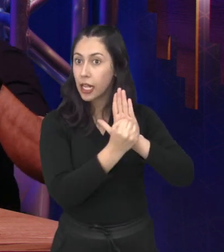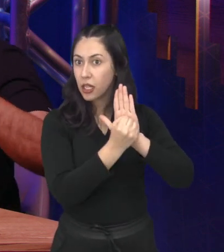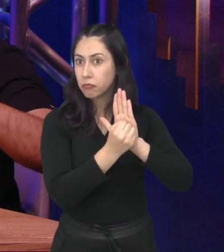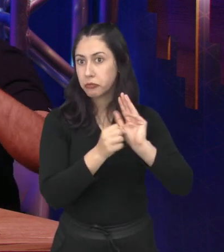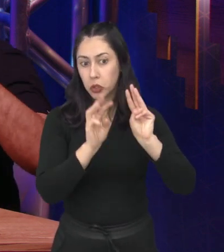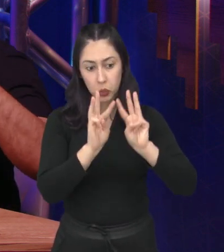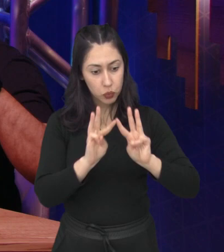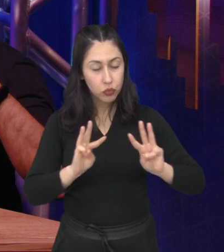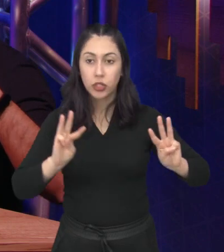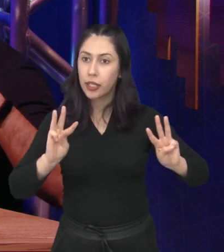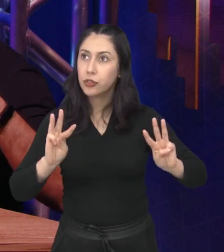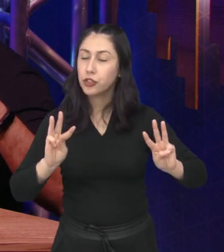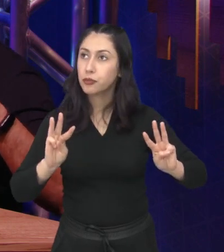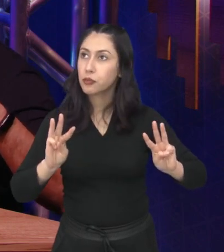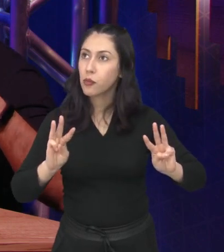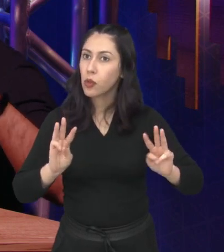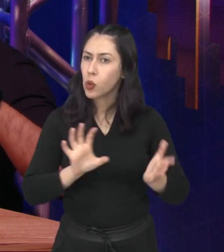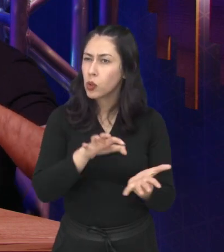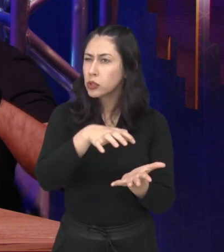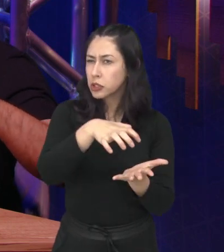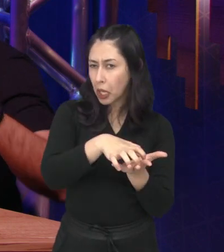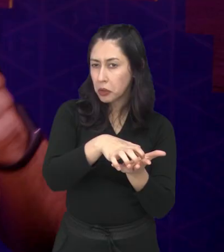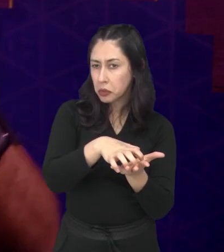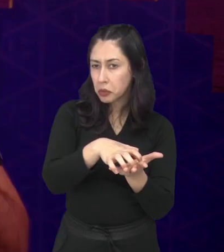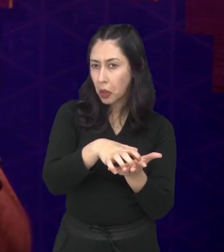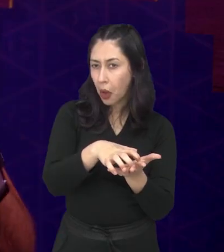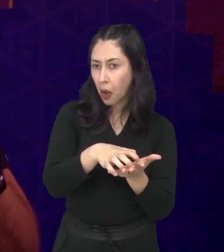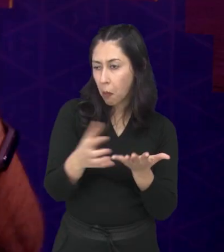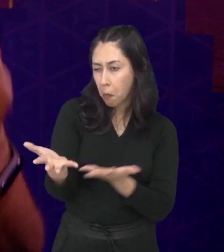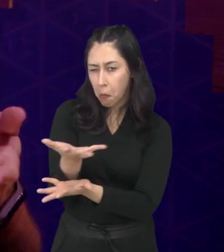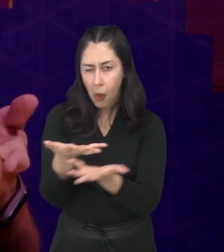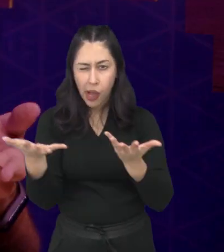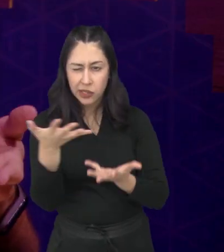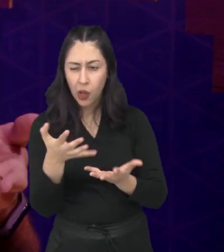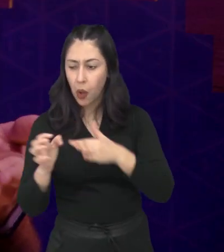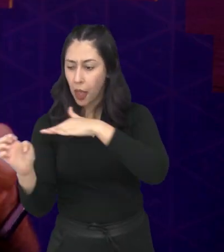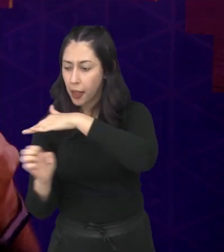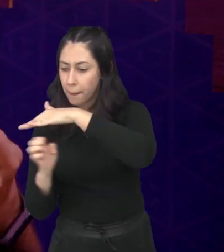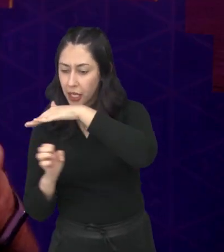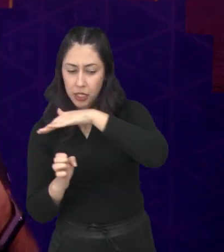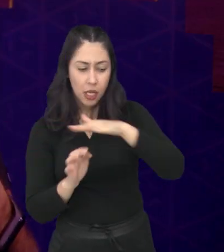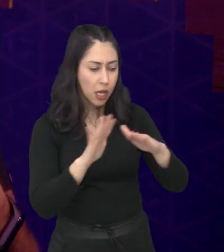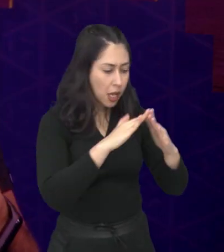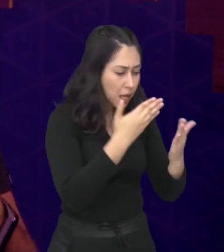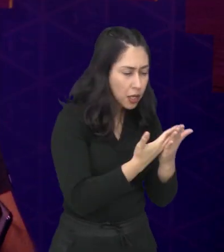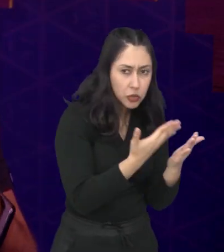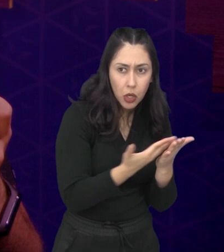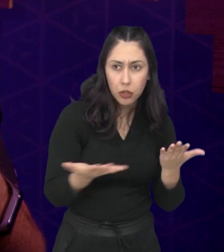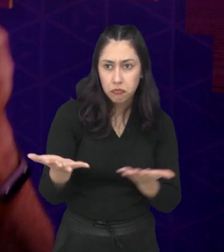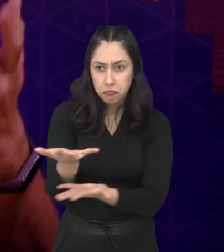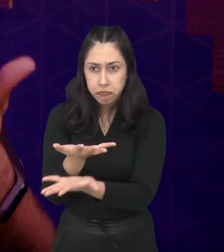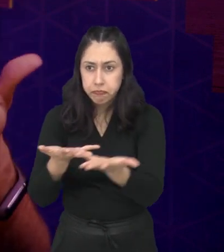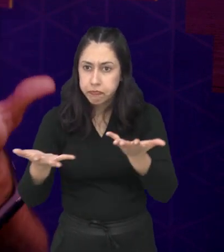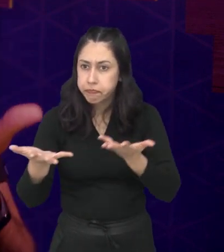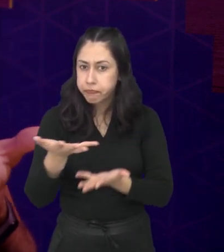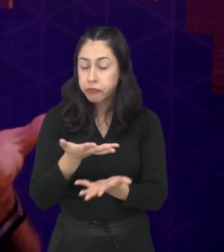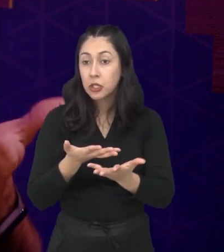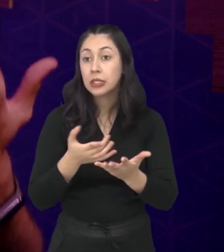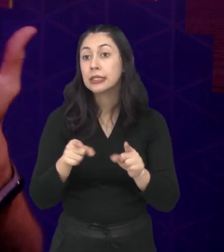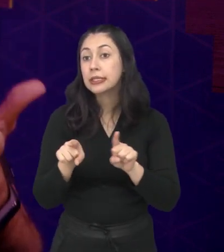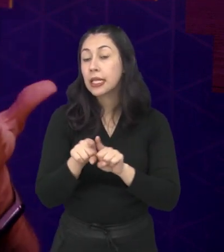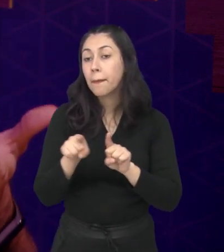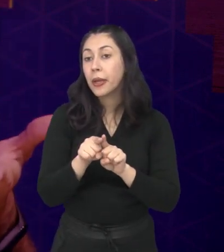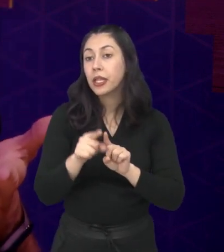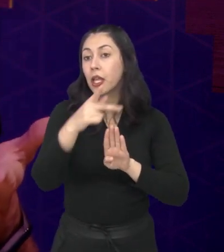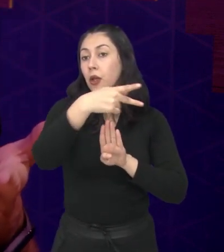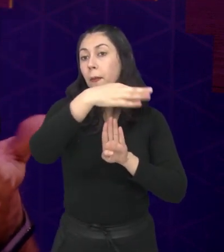nacional, Centro de Integração Empresa-Escola, que você pode conseguir um estágio fácil no CIEE. Tem os PATs, que é o